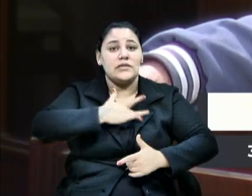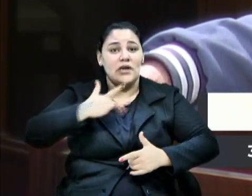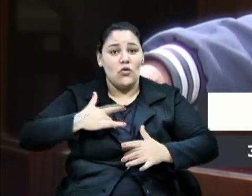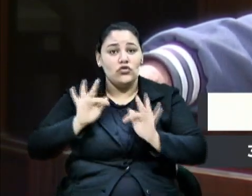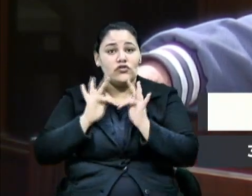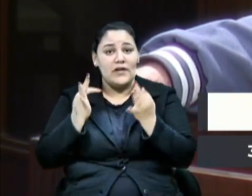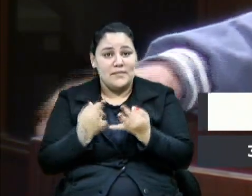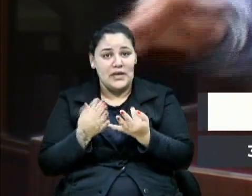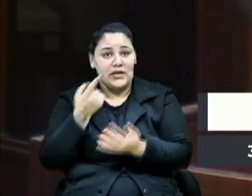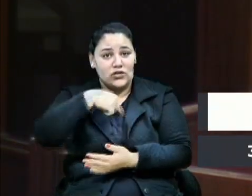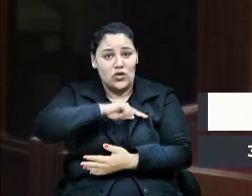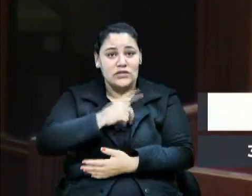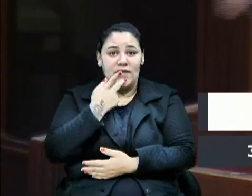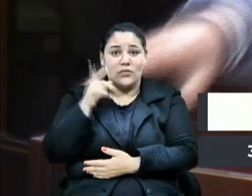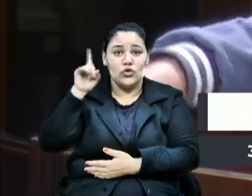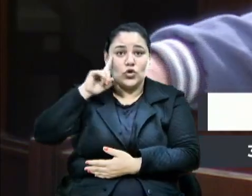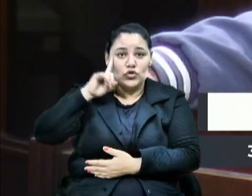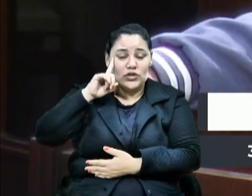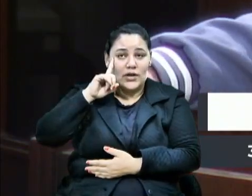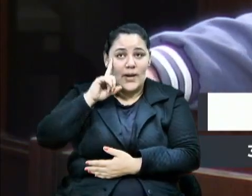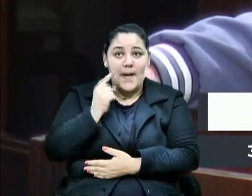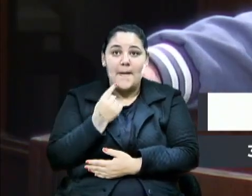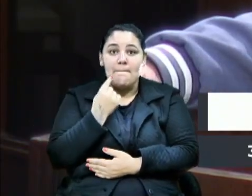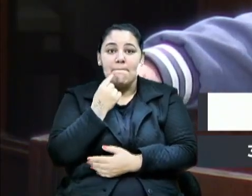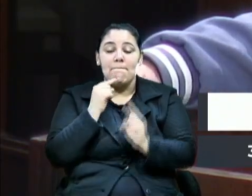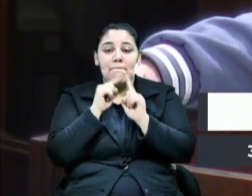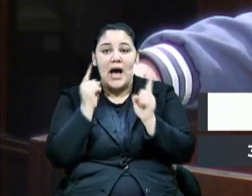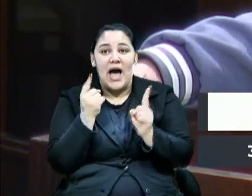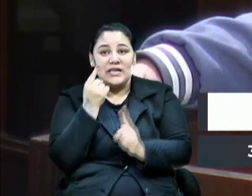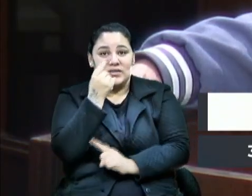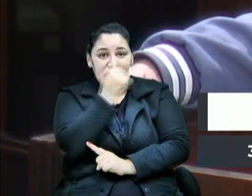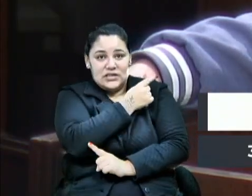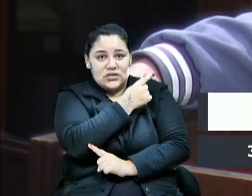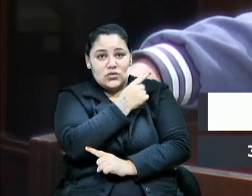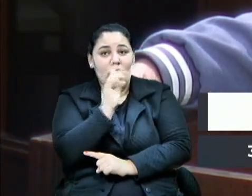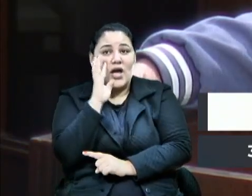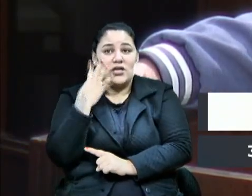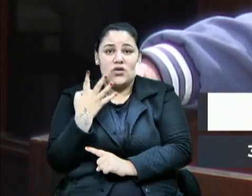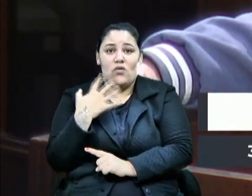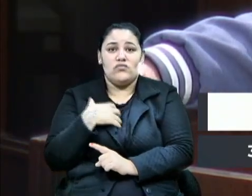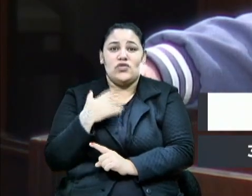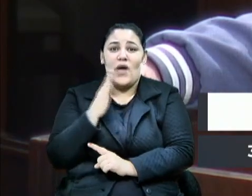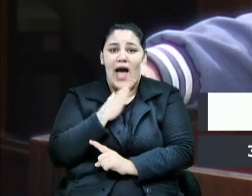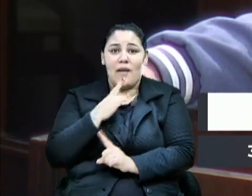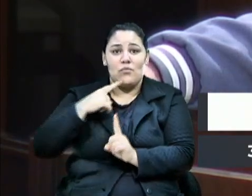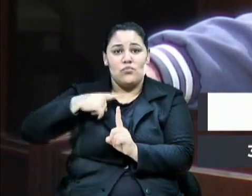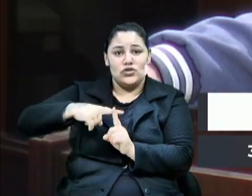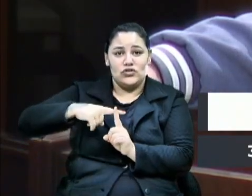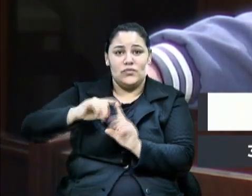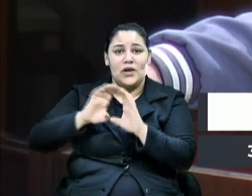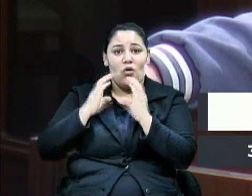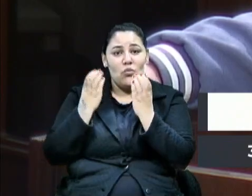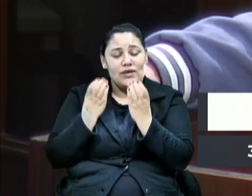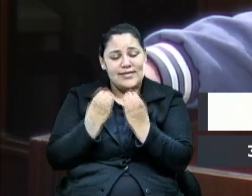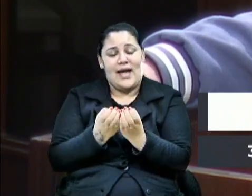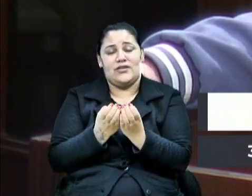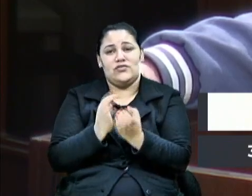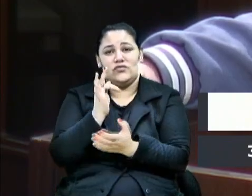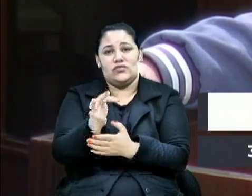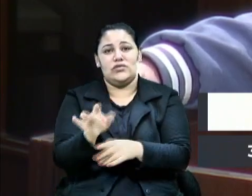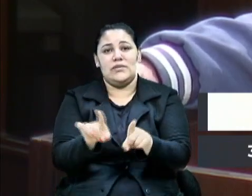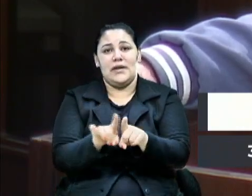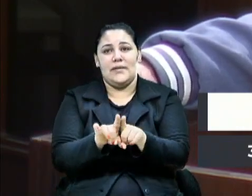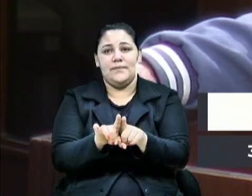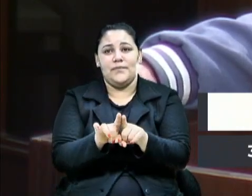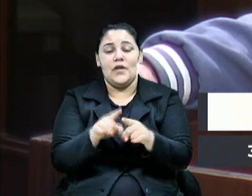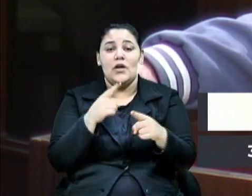dia. Mas isso pode ter uma solução muito positiva para aquela comunidade ao longo do tempo. Enfim, a